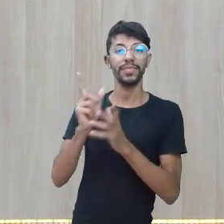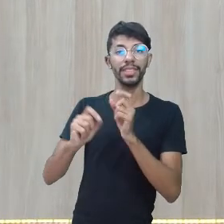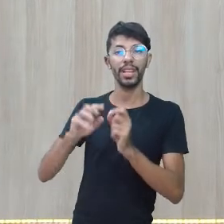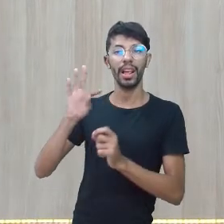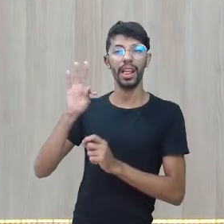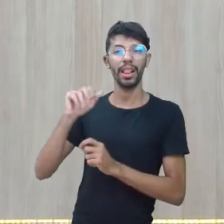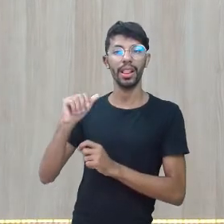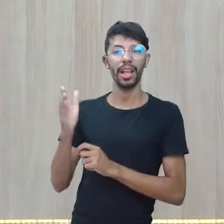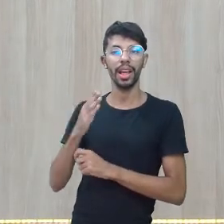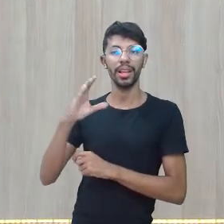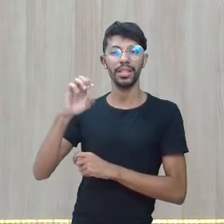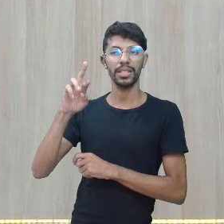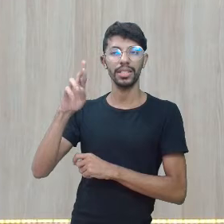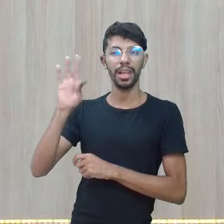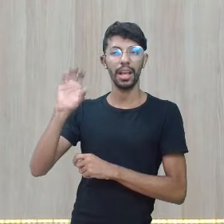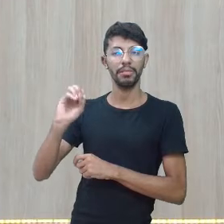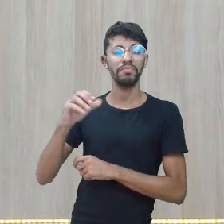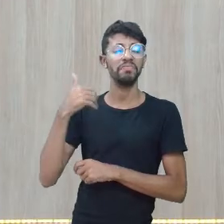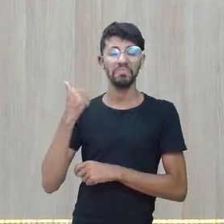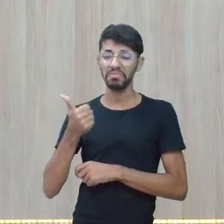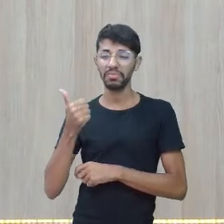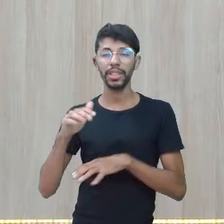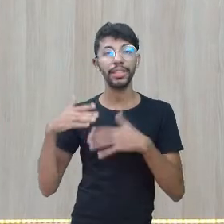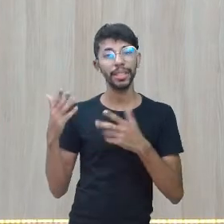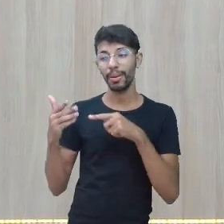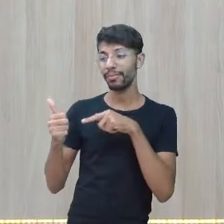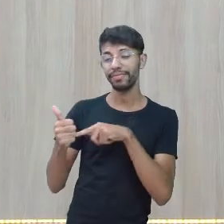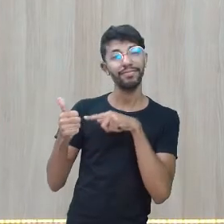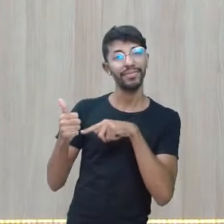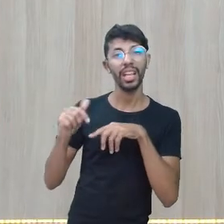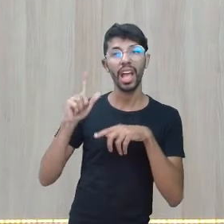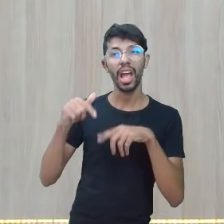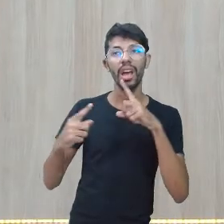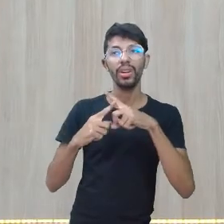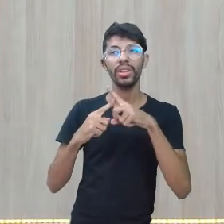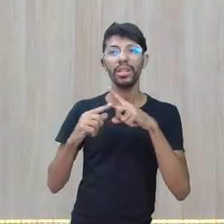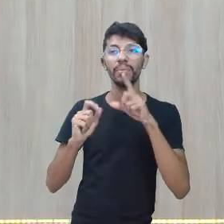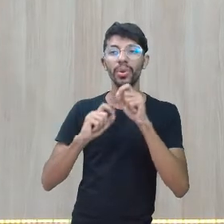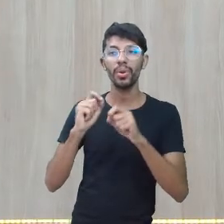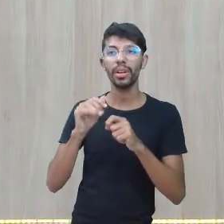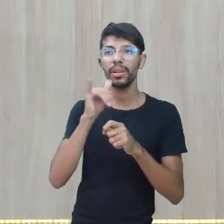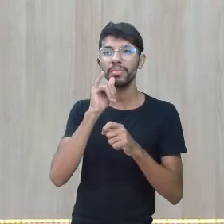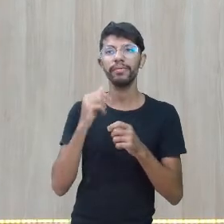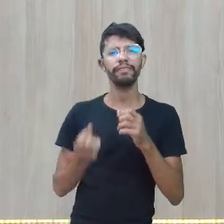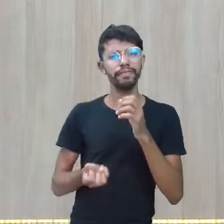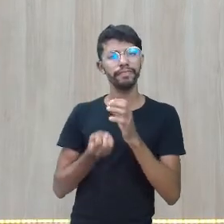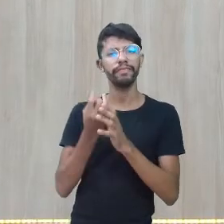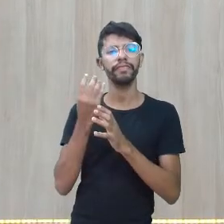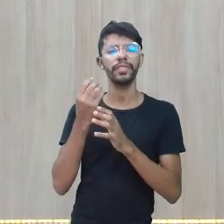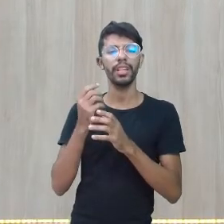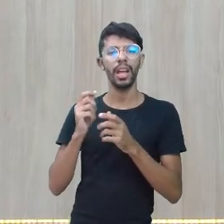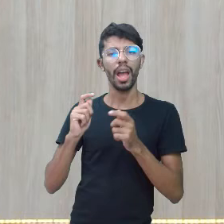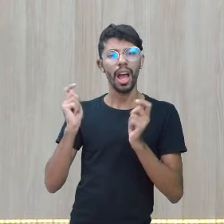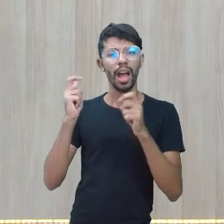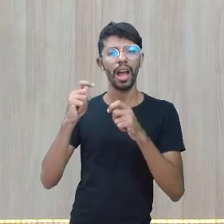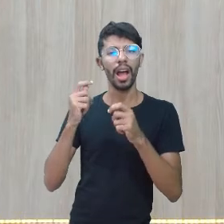é? Então, ela pode surgir também nos discursos, na entrevista, que é muito mais fácil a gente perceber como a oralidade lida